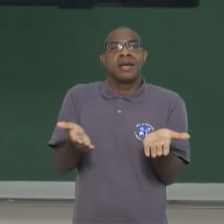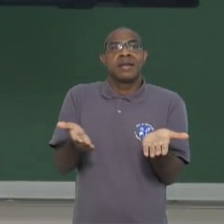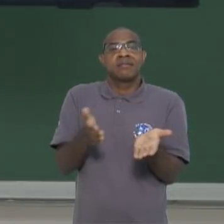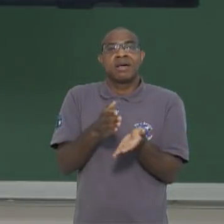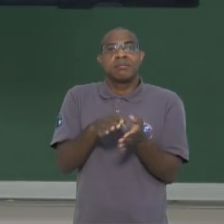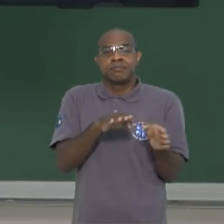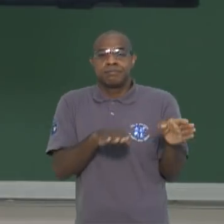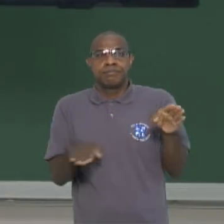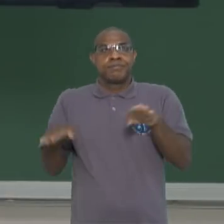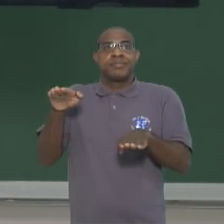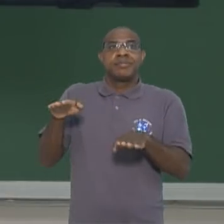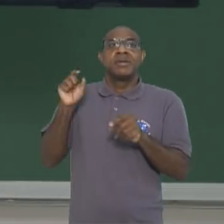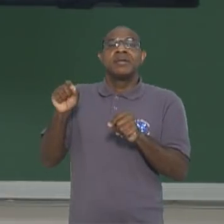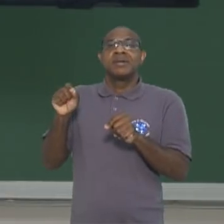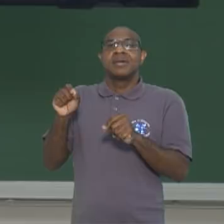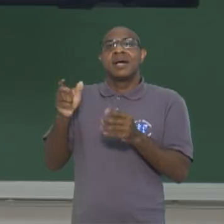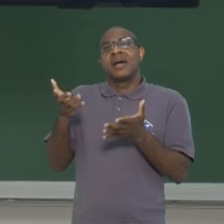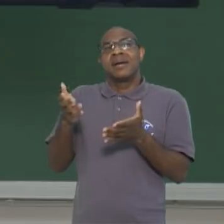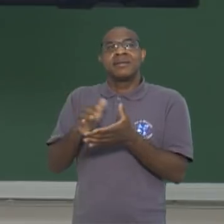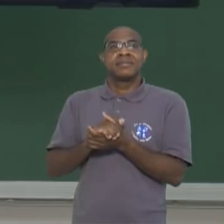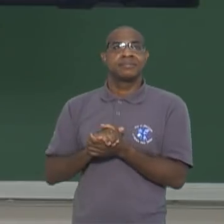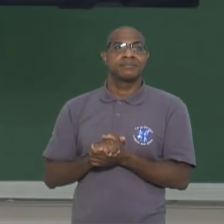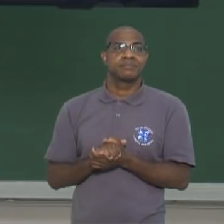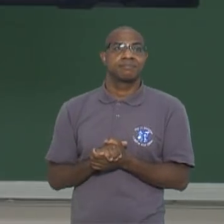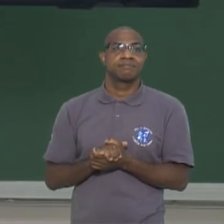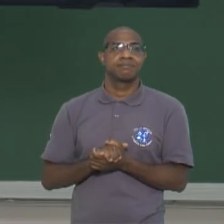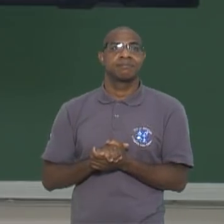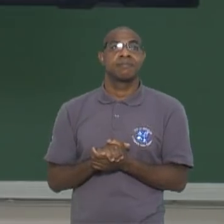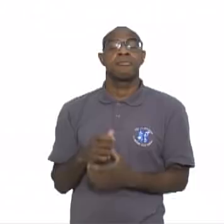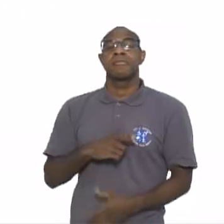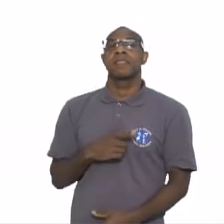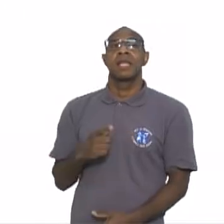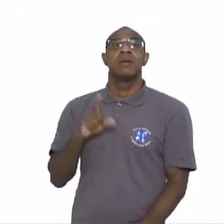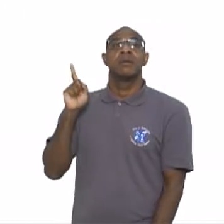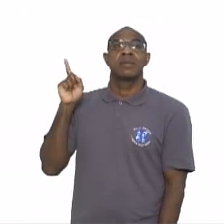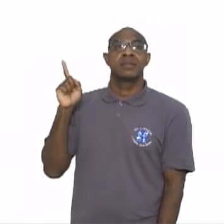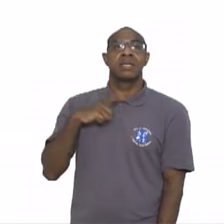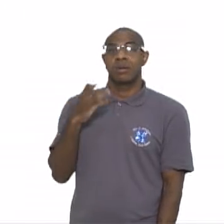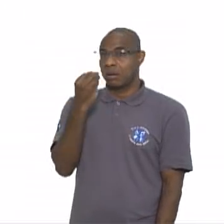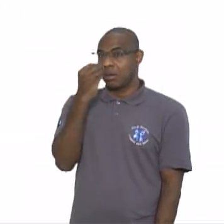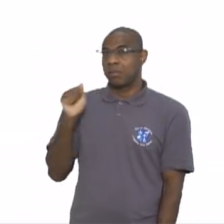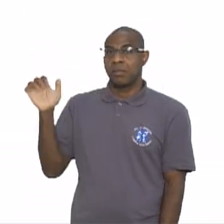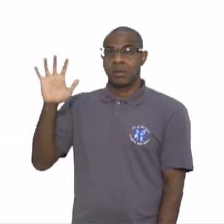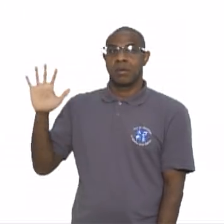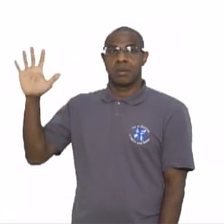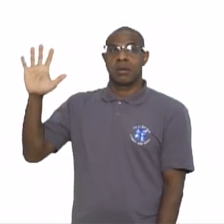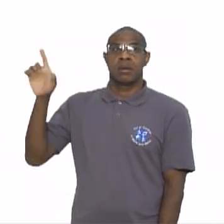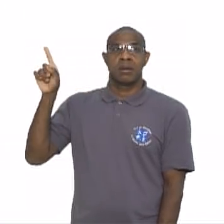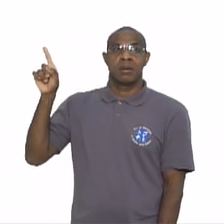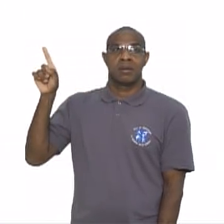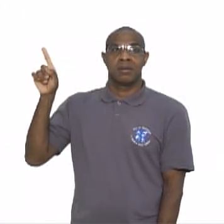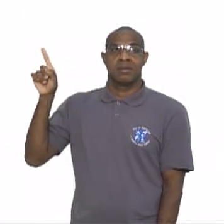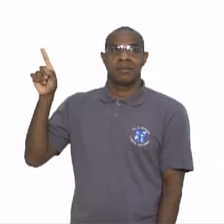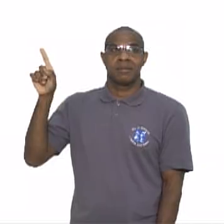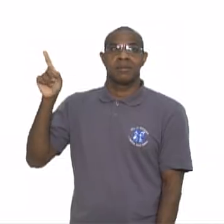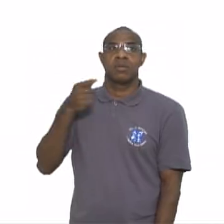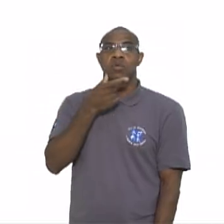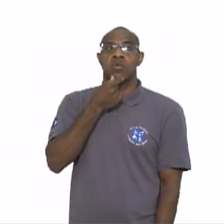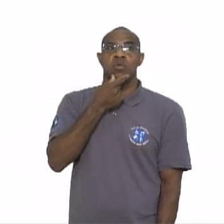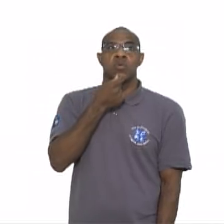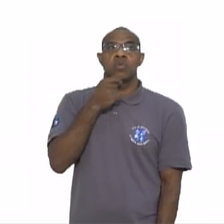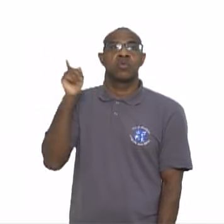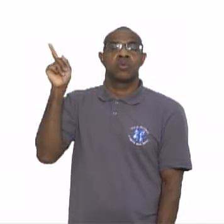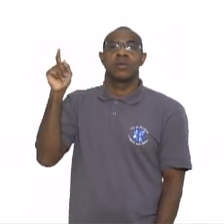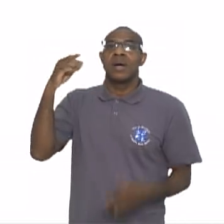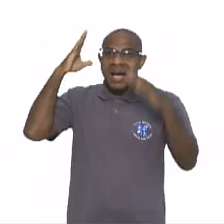assim termina, né, a dinastia Merovingia. Aqui a gente tem uma imagem, uma representação de Pepino Breve. Já os cabelos